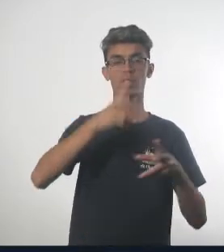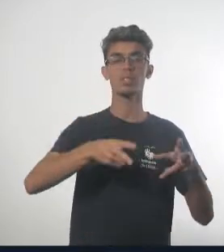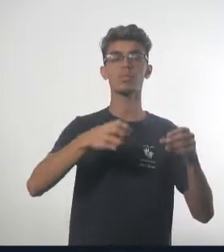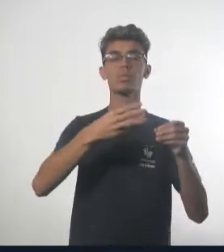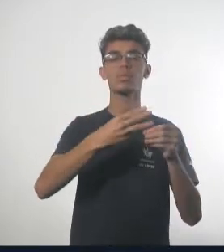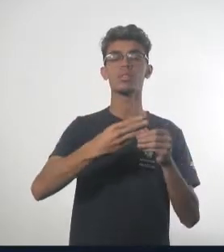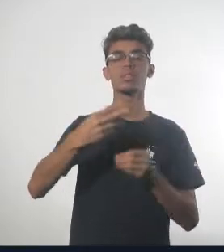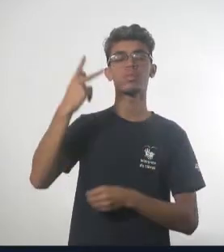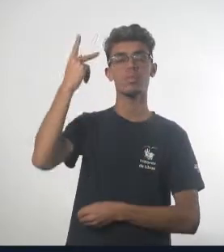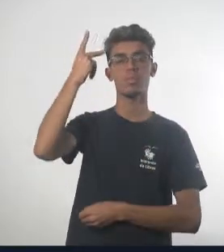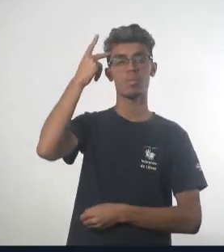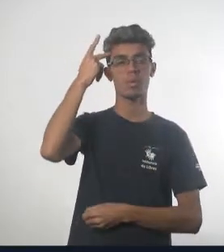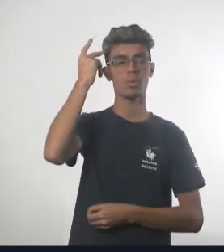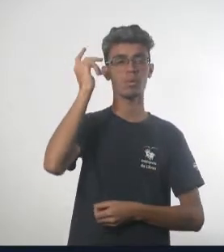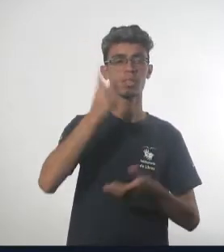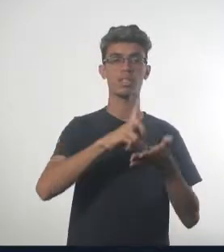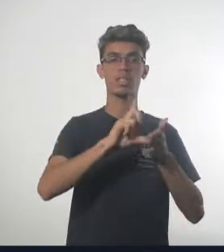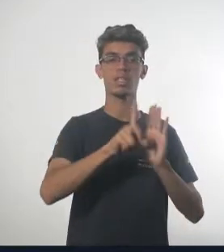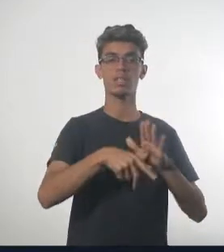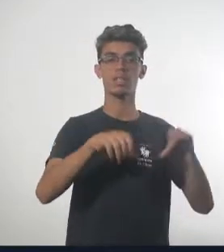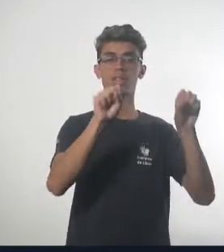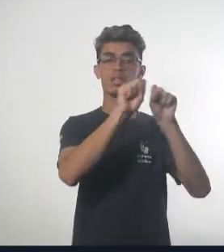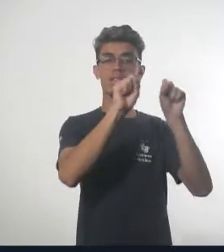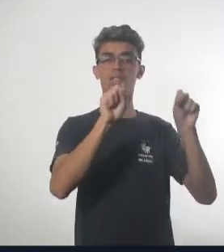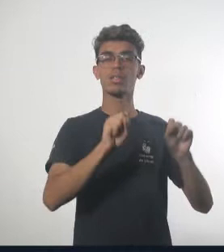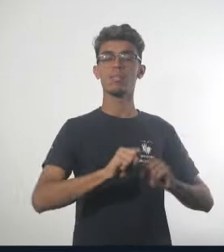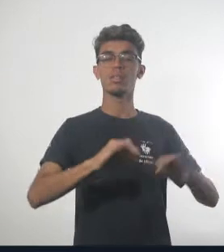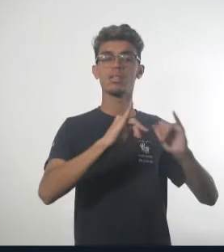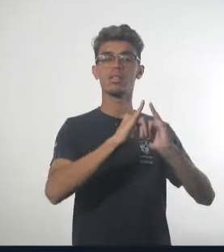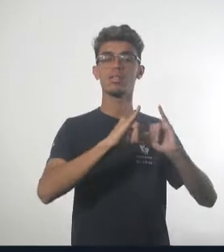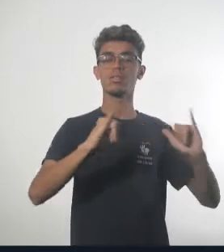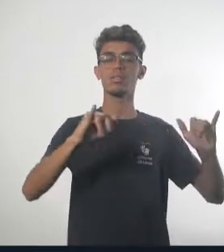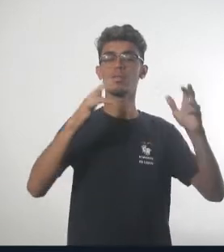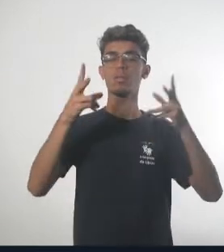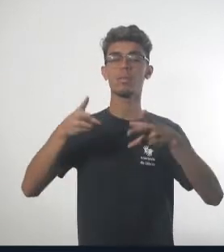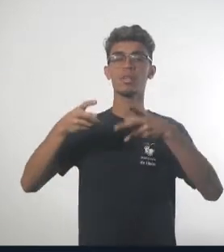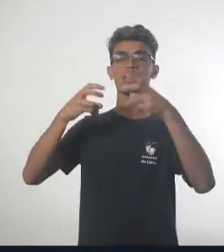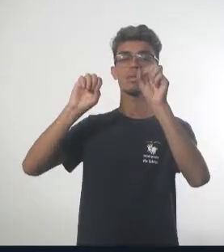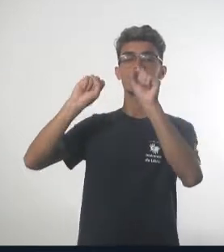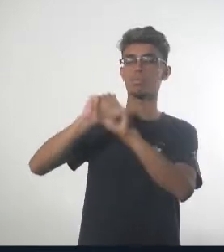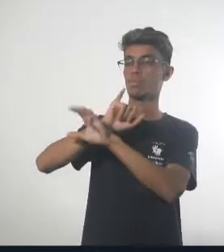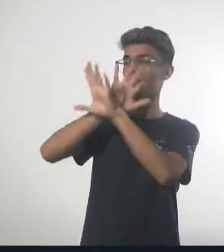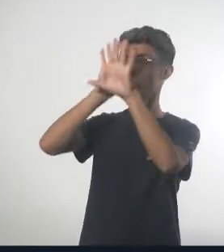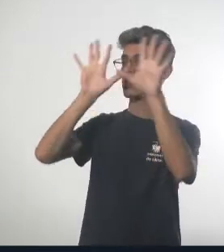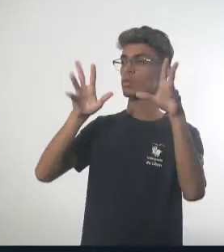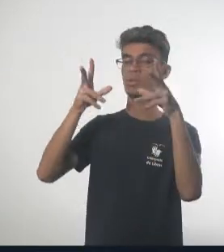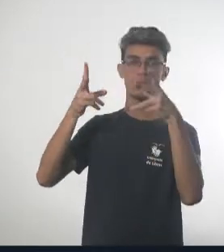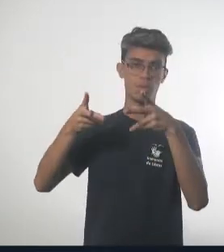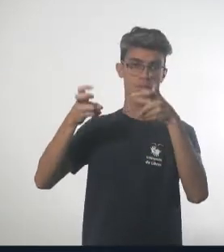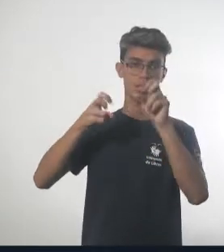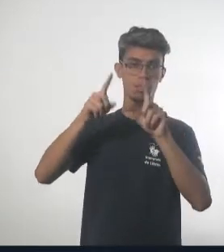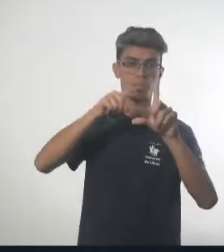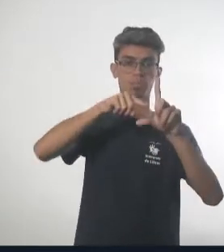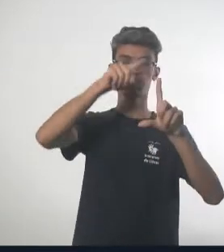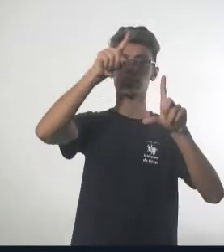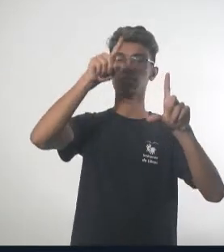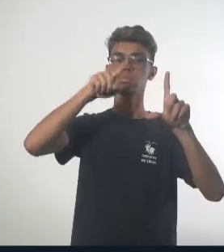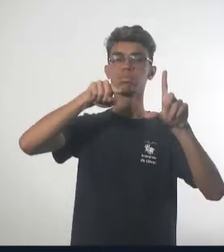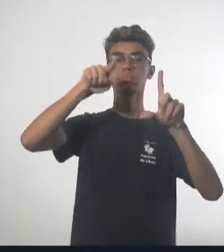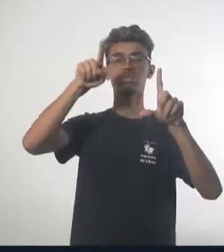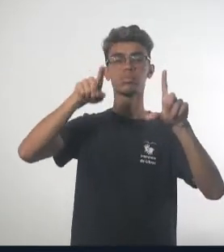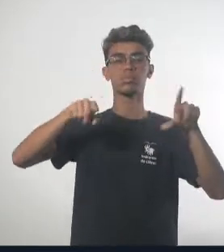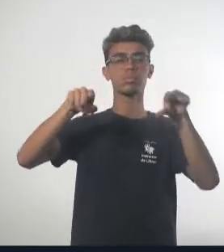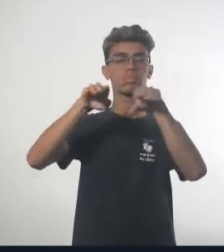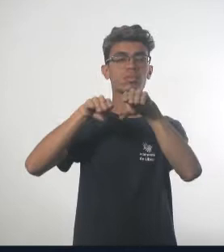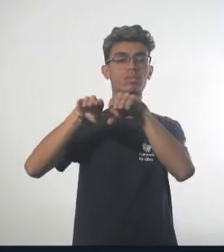dos atrasos que são inerentes ao sistema de notificação. E fica muito claro, quando a gente observa esse gráfico, essa estabilidade que nós temos